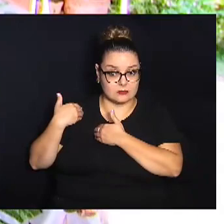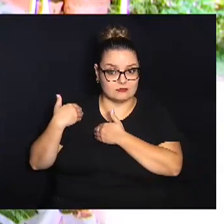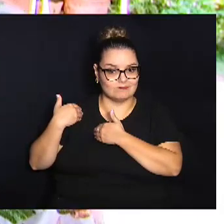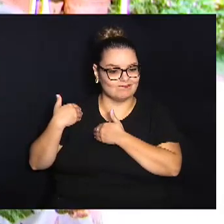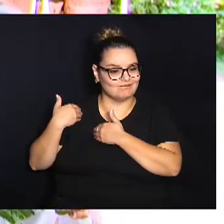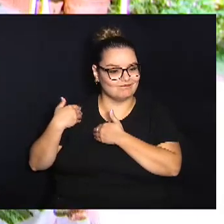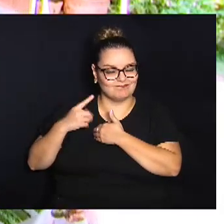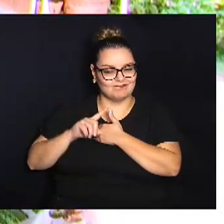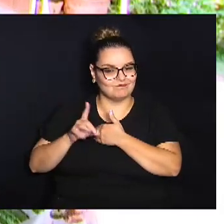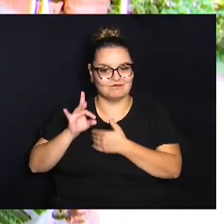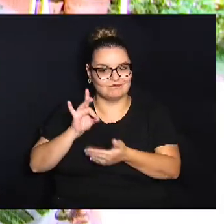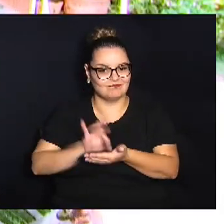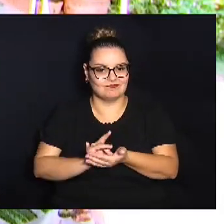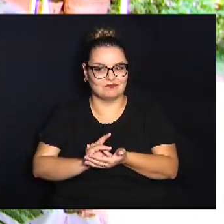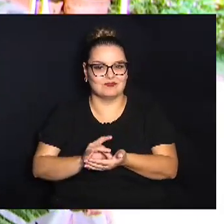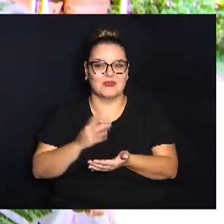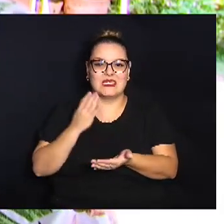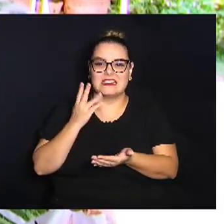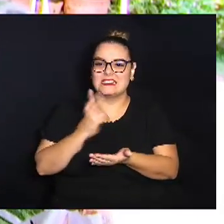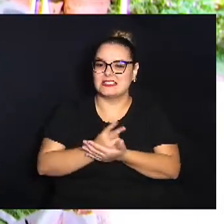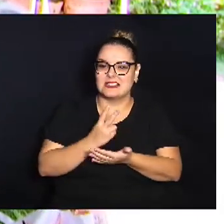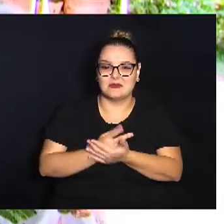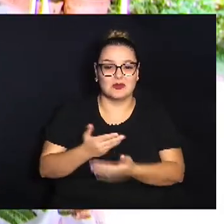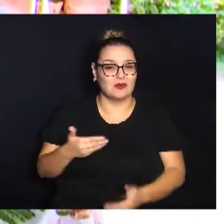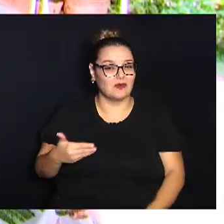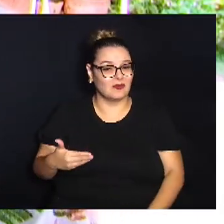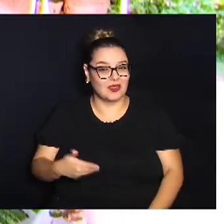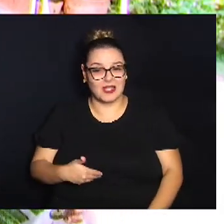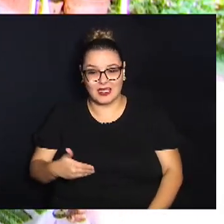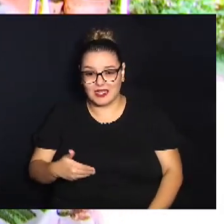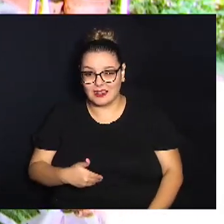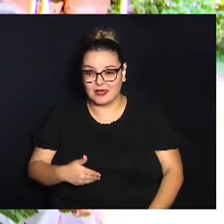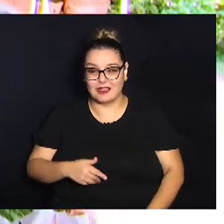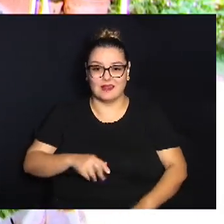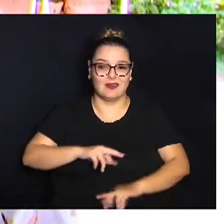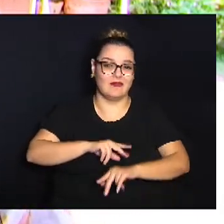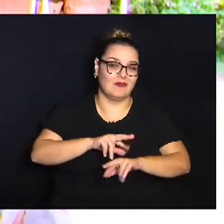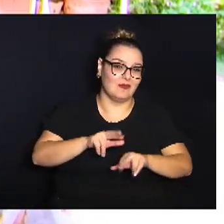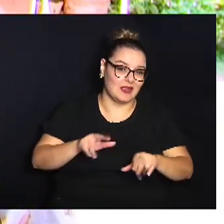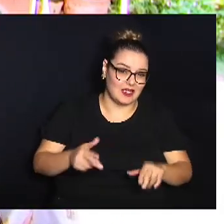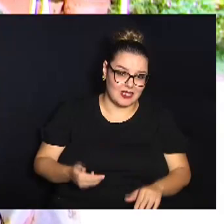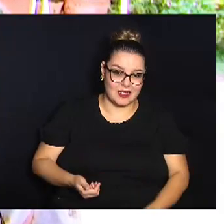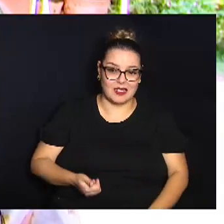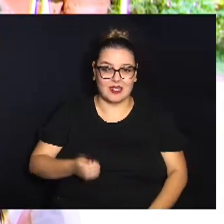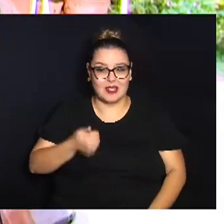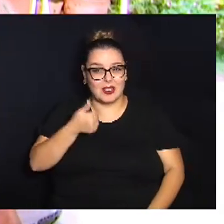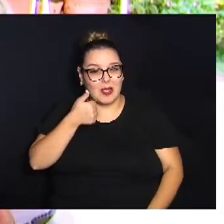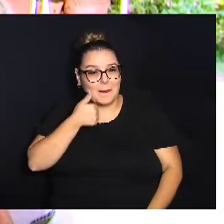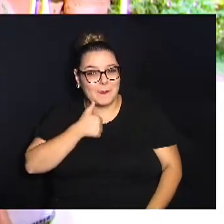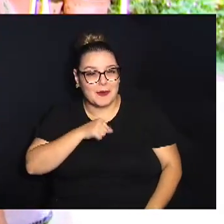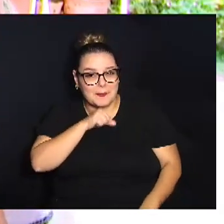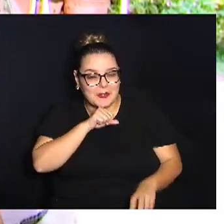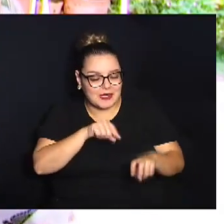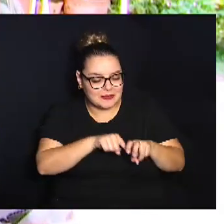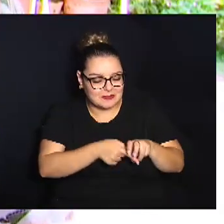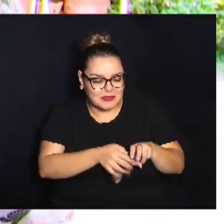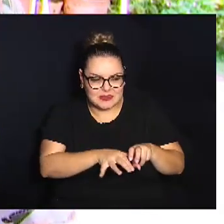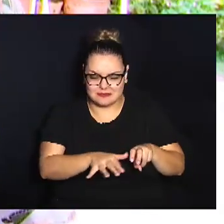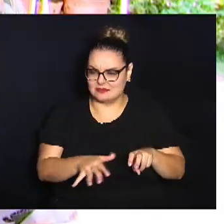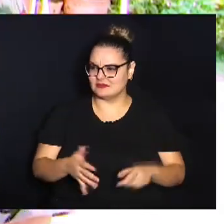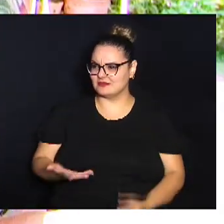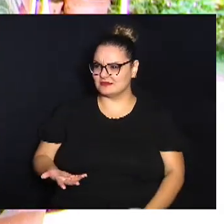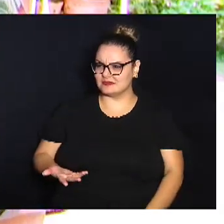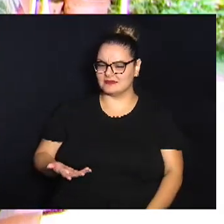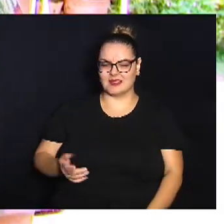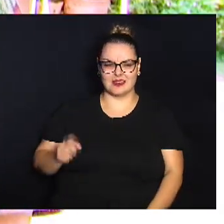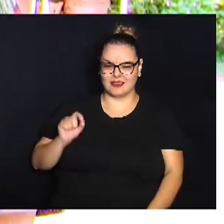a verdade. Eles estavam sempre famintos, havia muitas mães com filhotes. E aí comecei a falar, gente, o que é